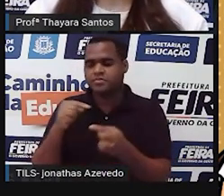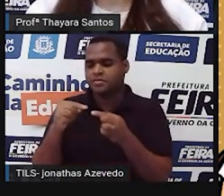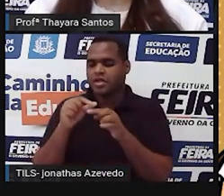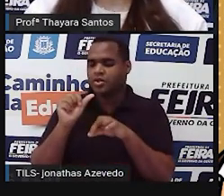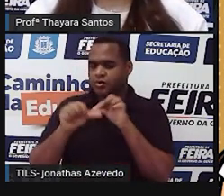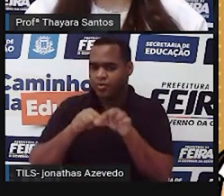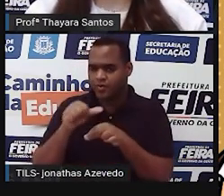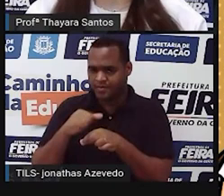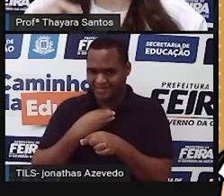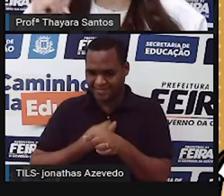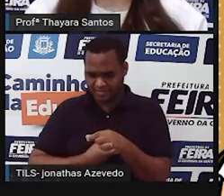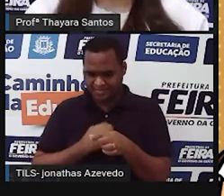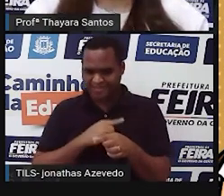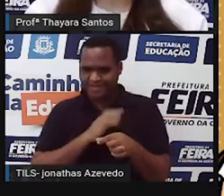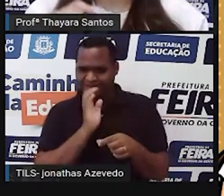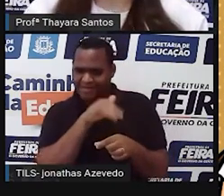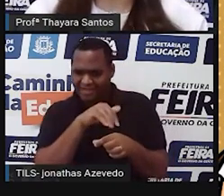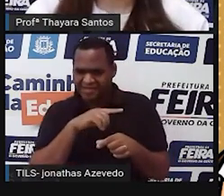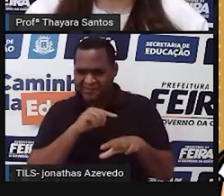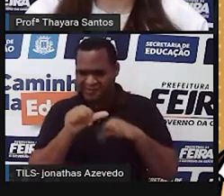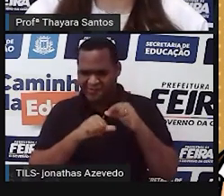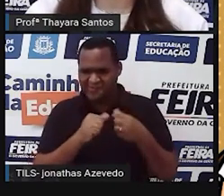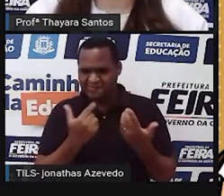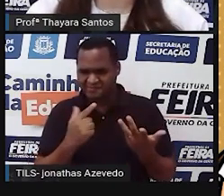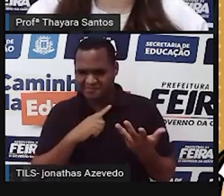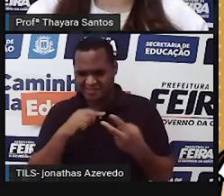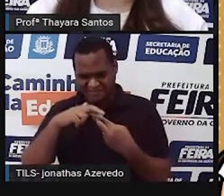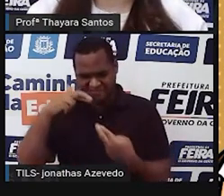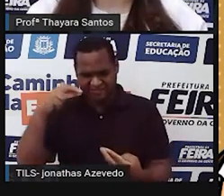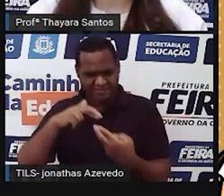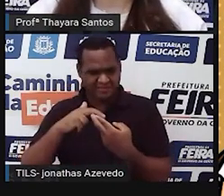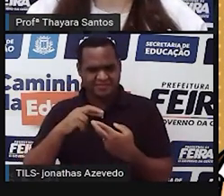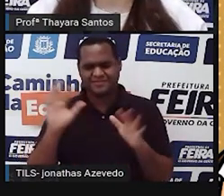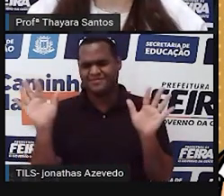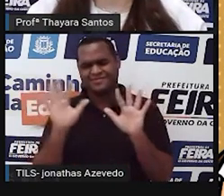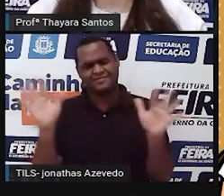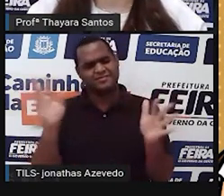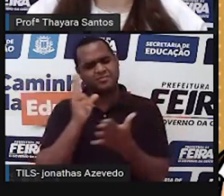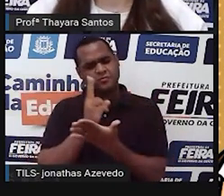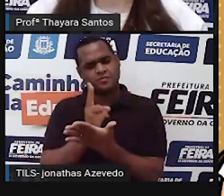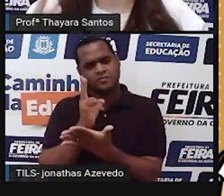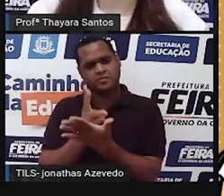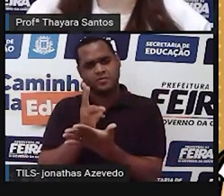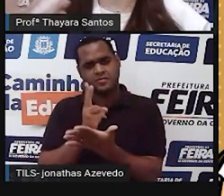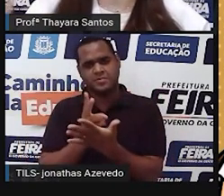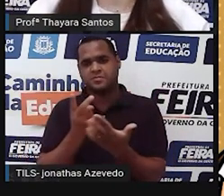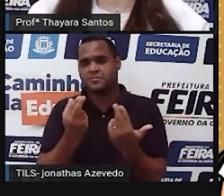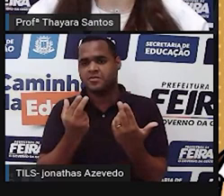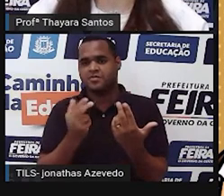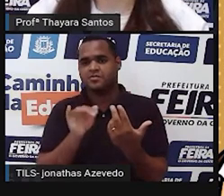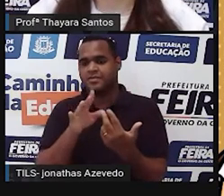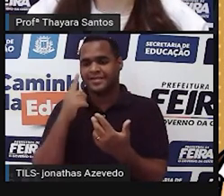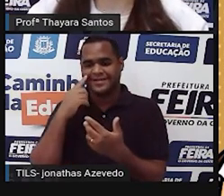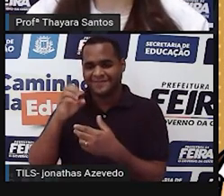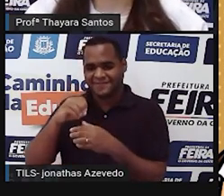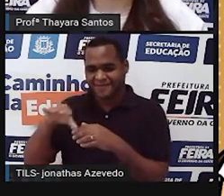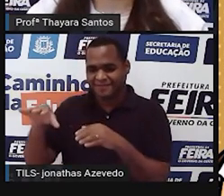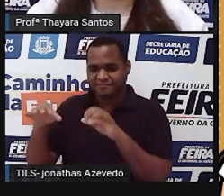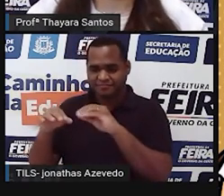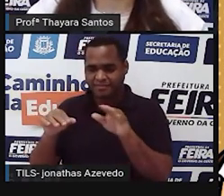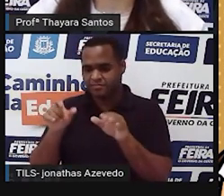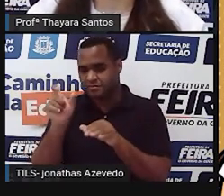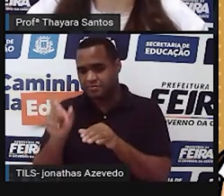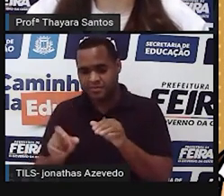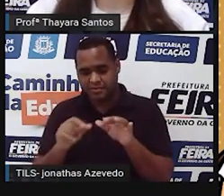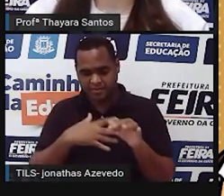a característica genética lá, mudou alguma coisa dentro do DNA dela? Não mudou, não foi alterado. Ela não passa essa característica para os filhos,